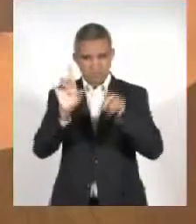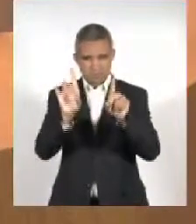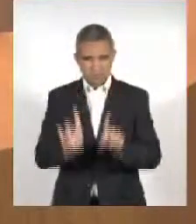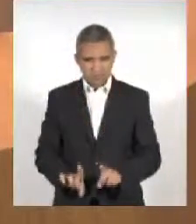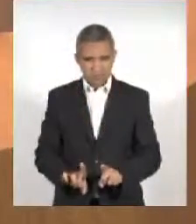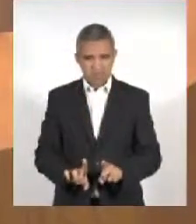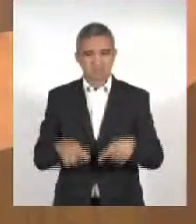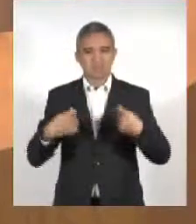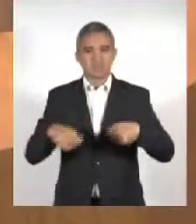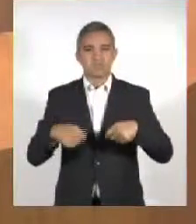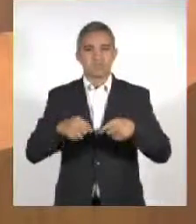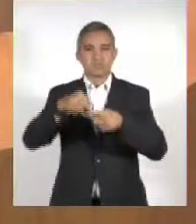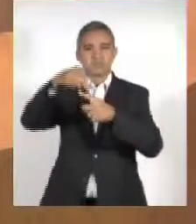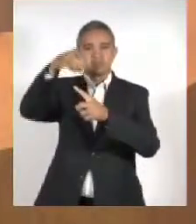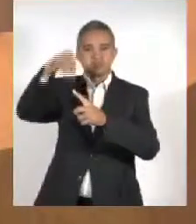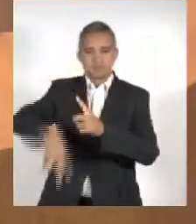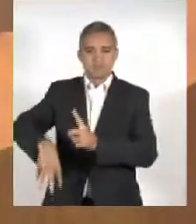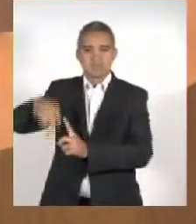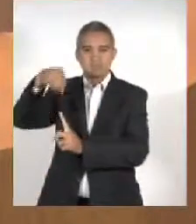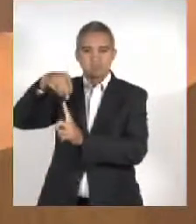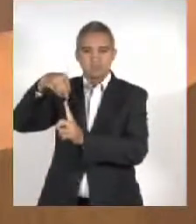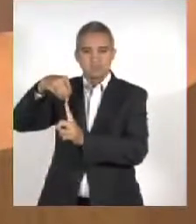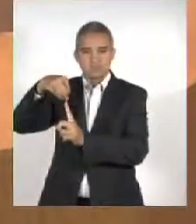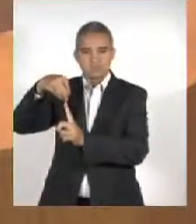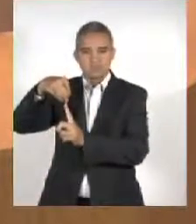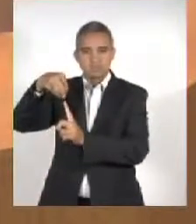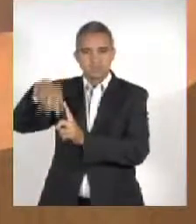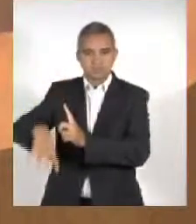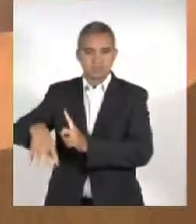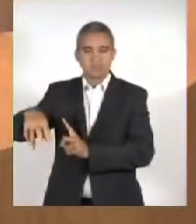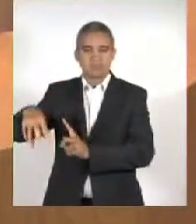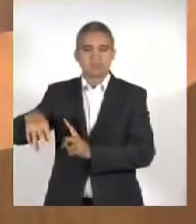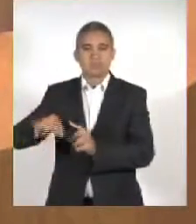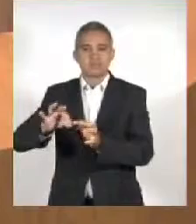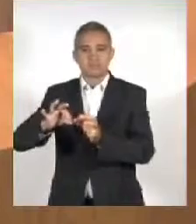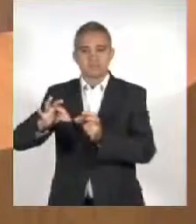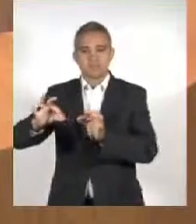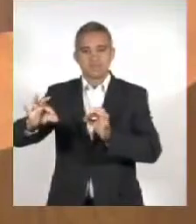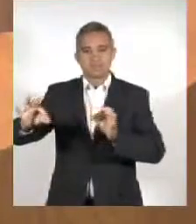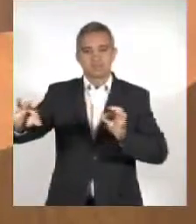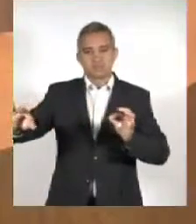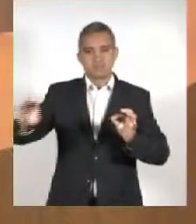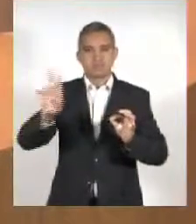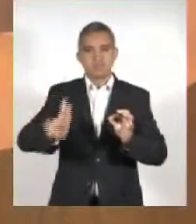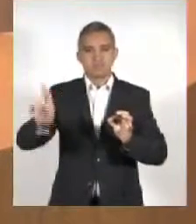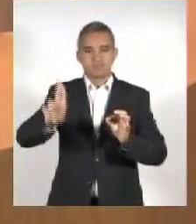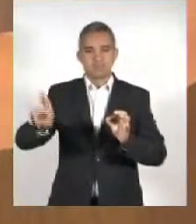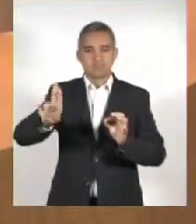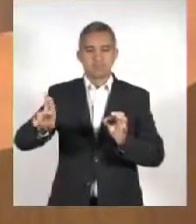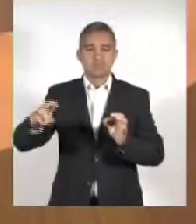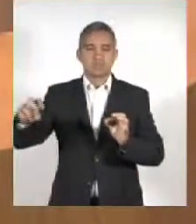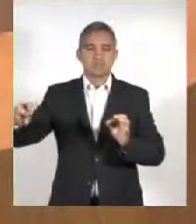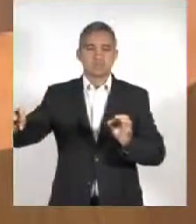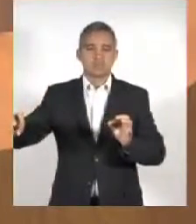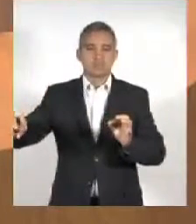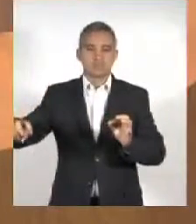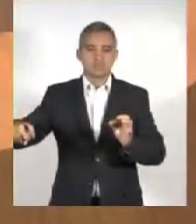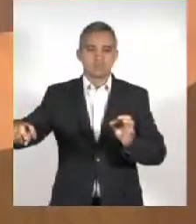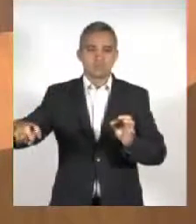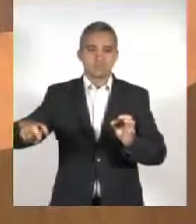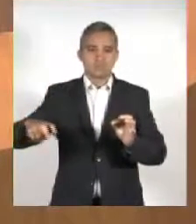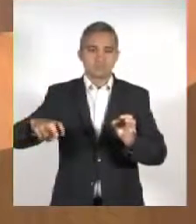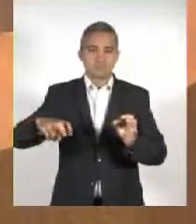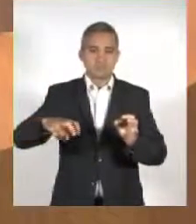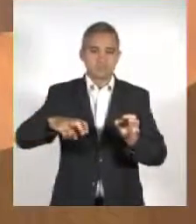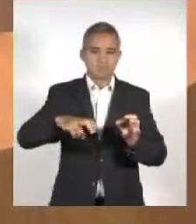cerca de 200, 300 metros depois da Assembleia Legislativa, para se utilizar do semáforo, do sinal, para que somente eles